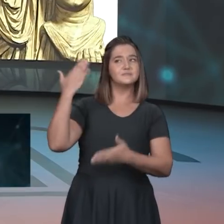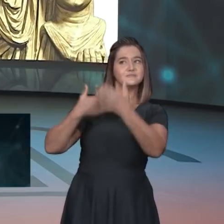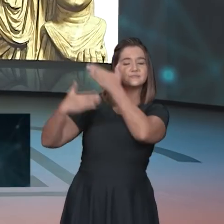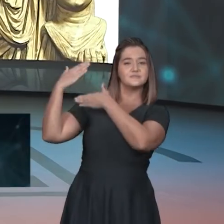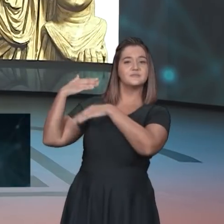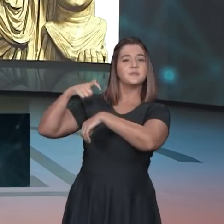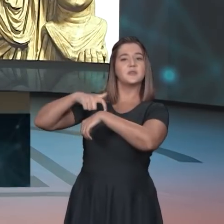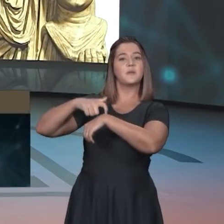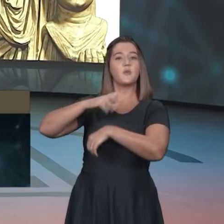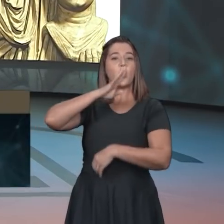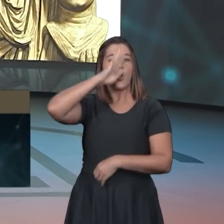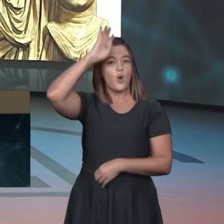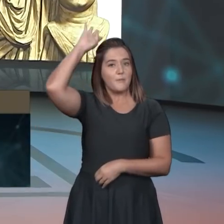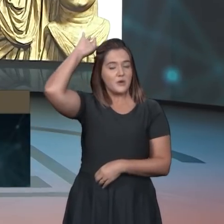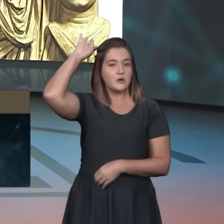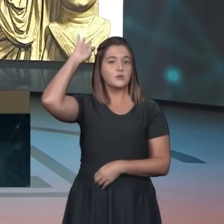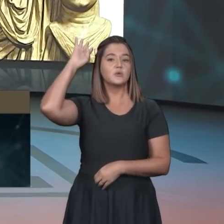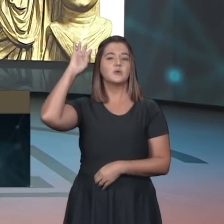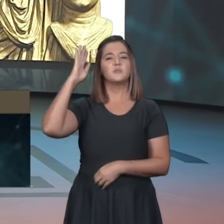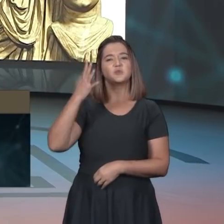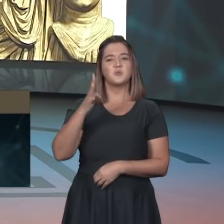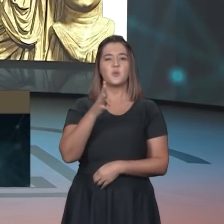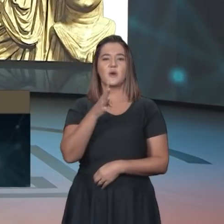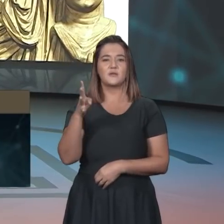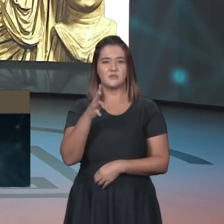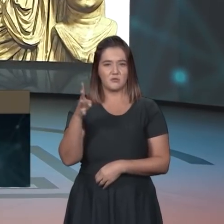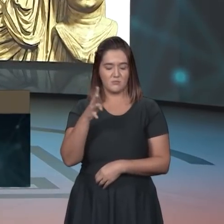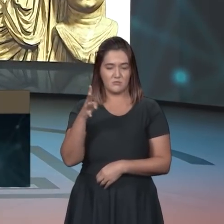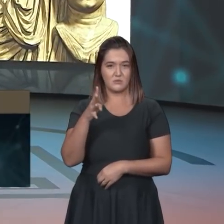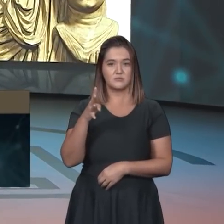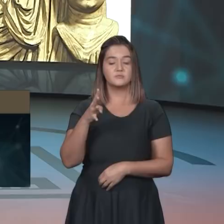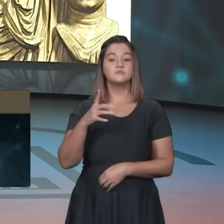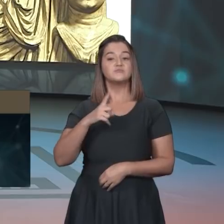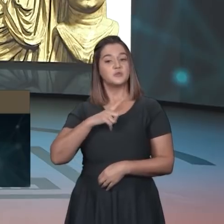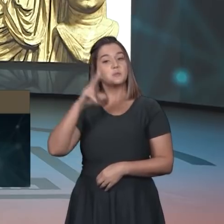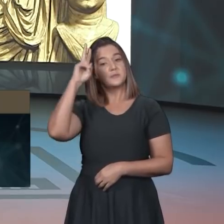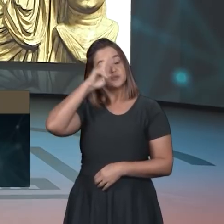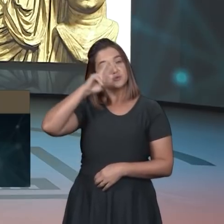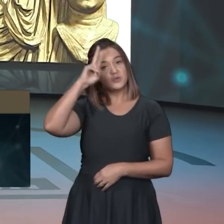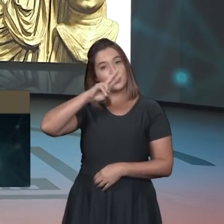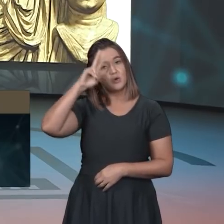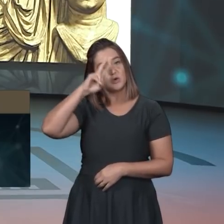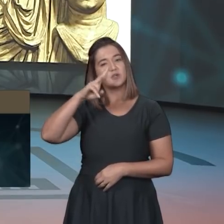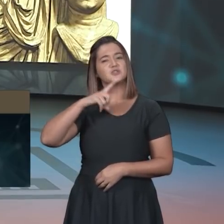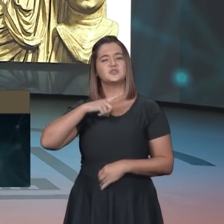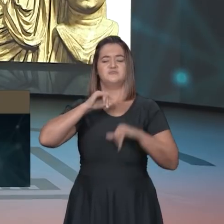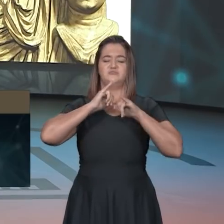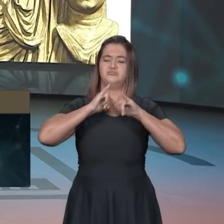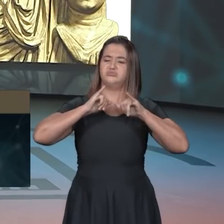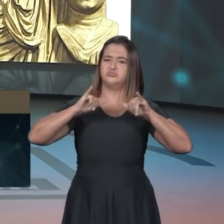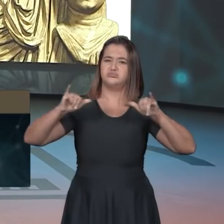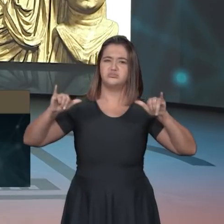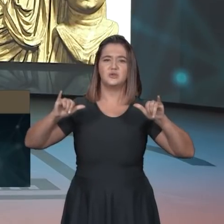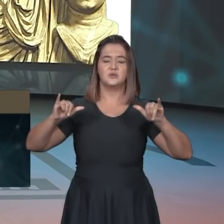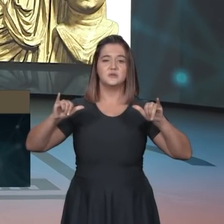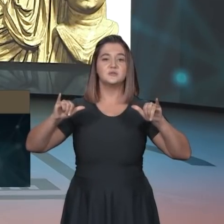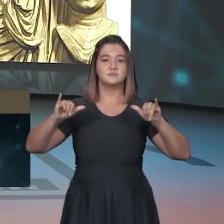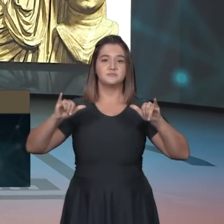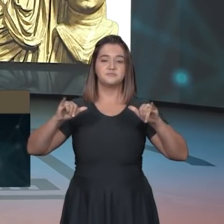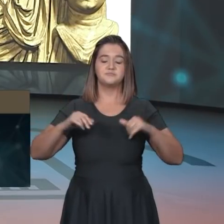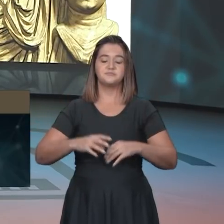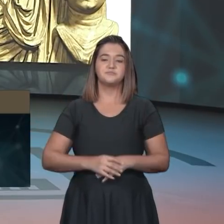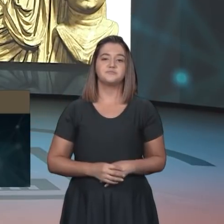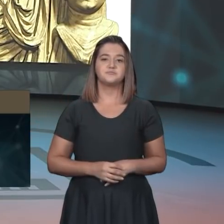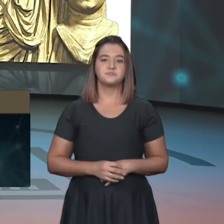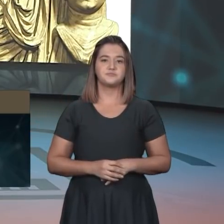a.C., nós ouviríamos uma história que havia marcado todas as manchetes dos jornais da época, se eu posso fazer